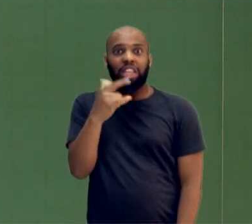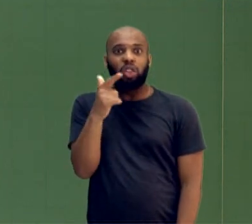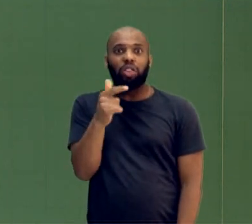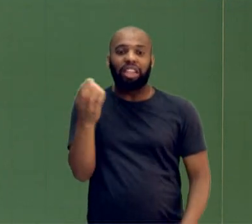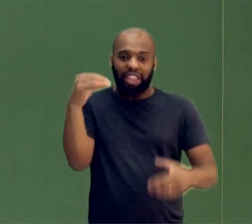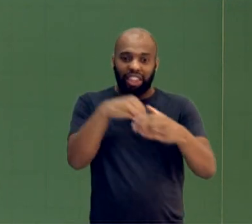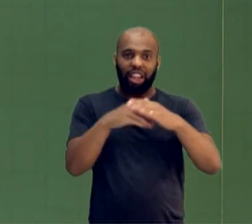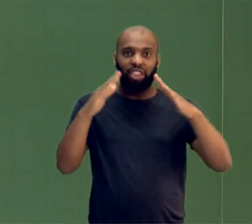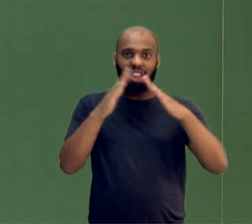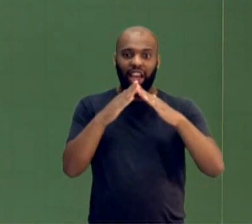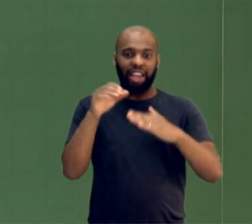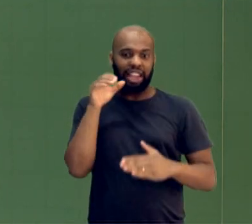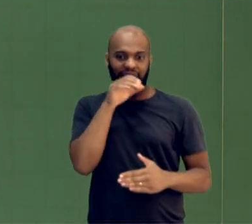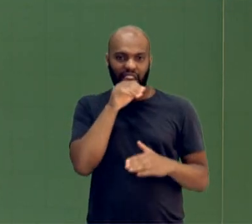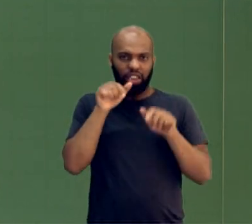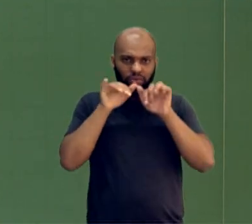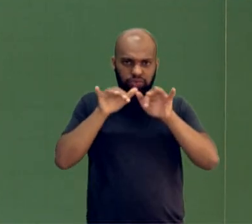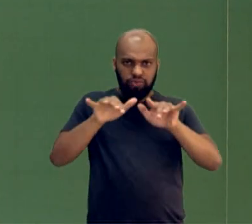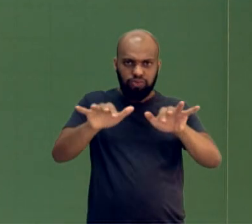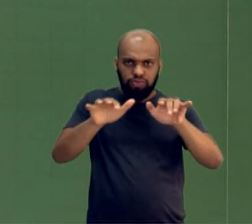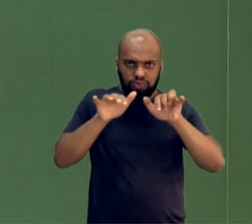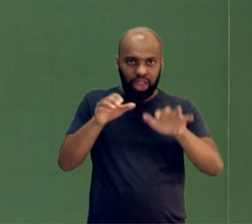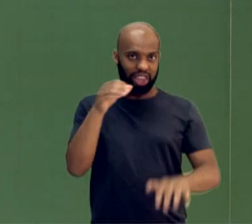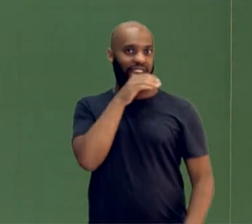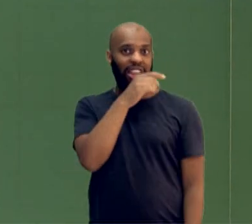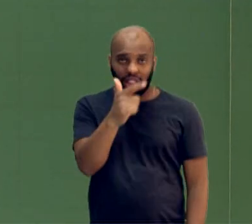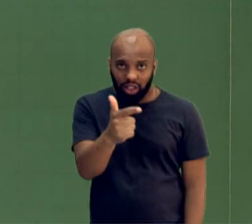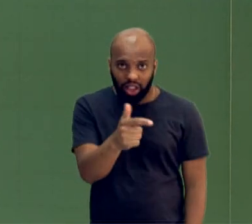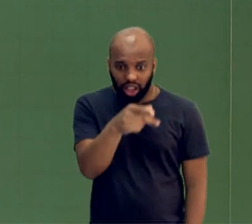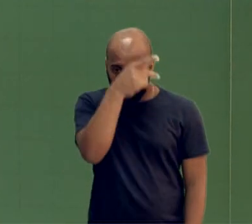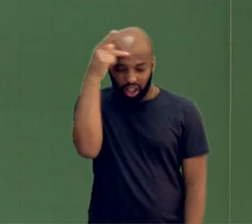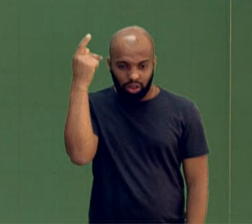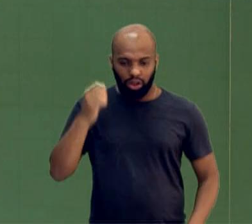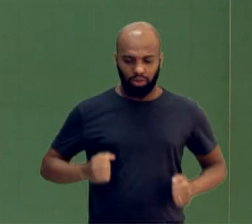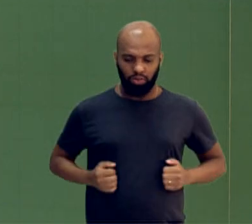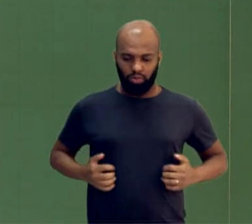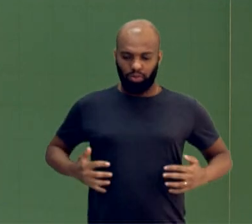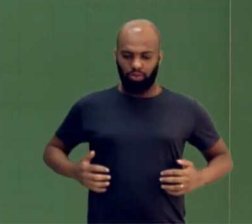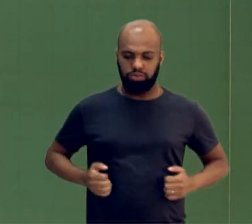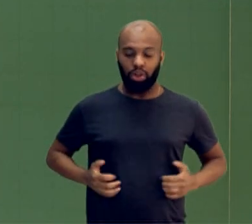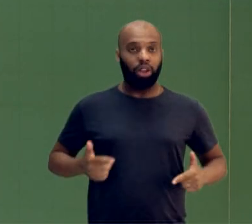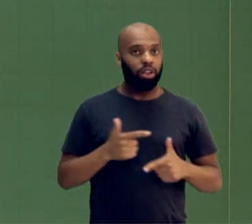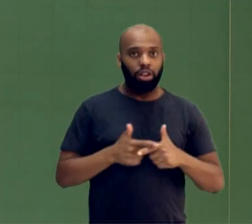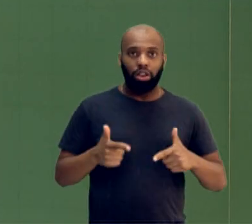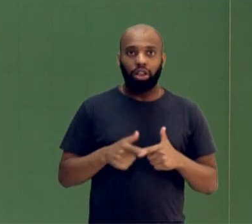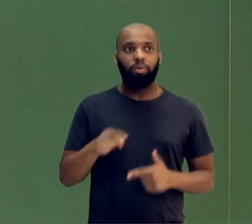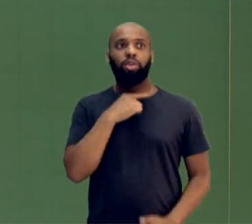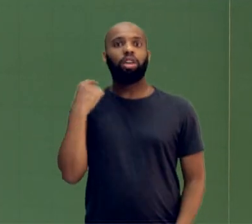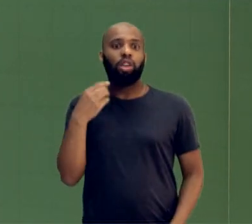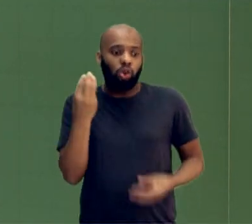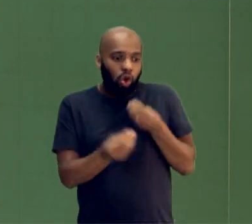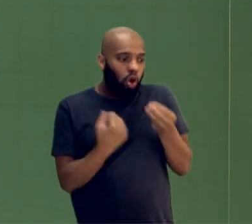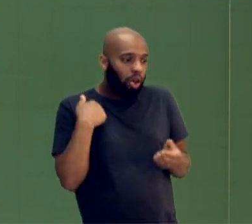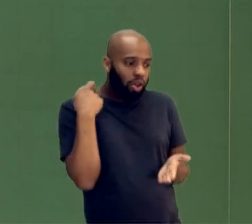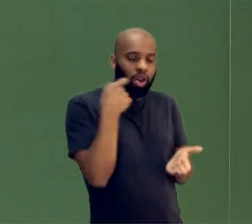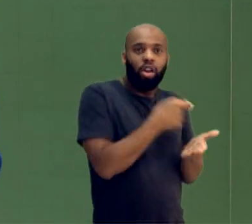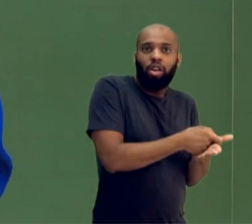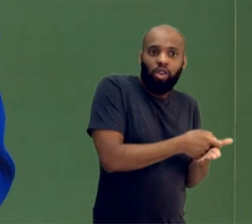interno, as pessoas pegavam pneumonia e o cara chegava lá, pô, mas como é que eu vou pagar a conta